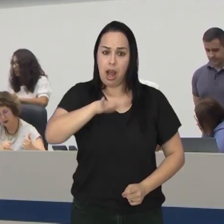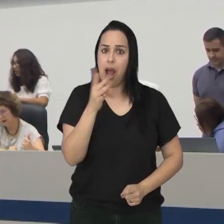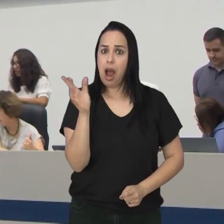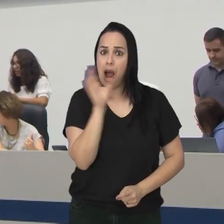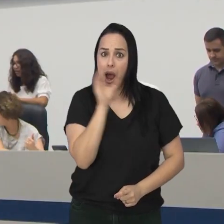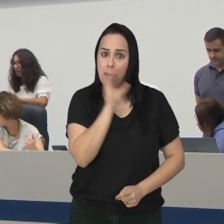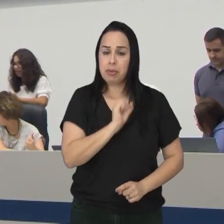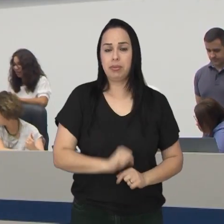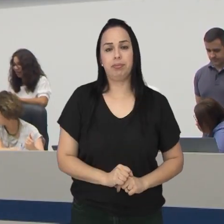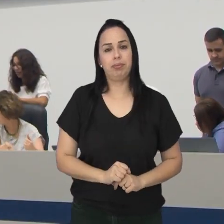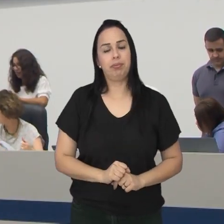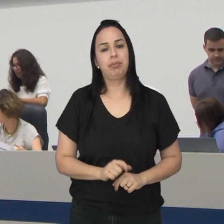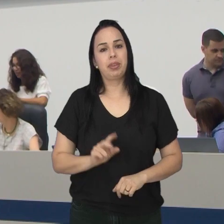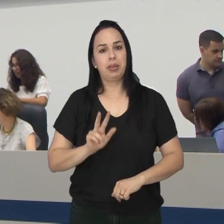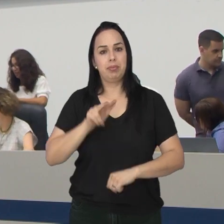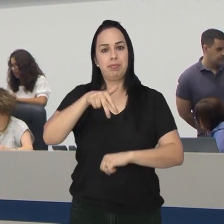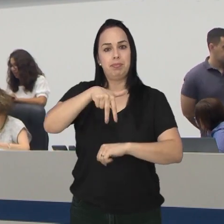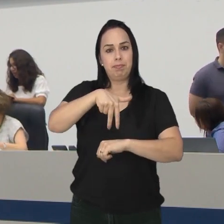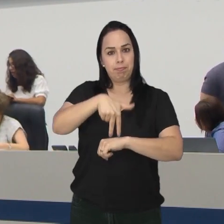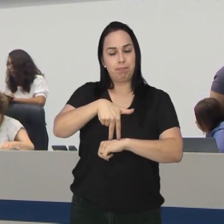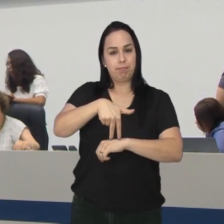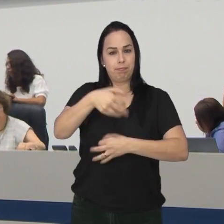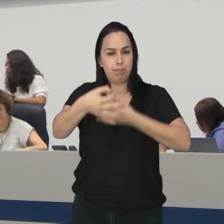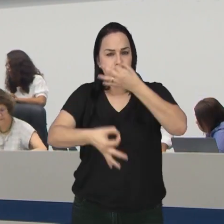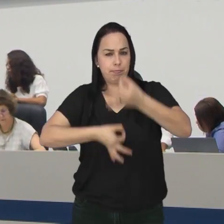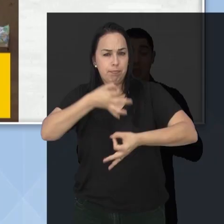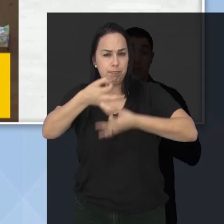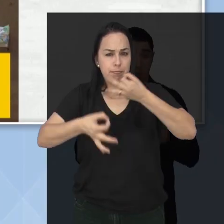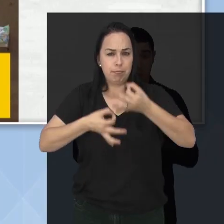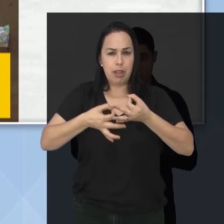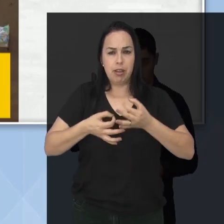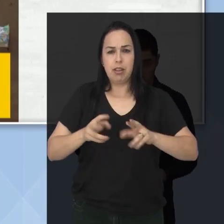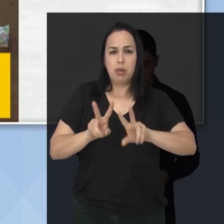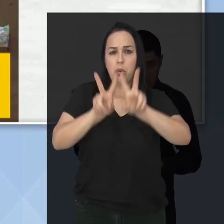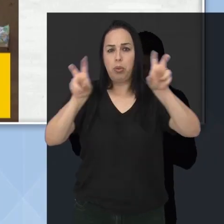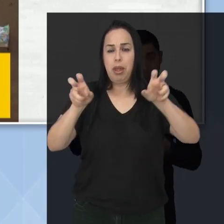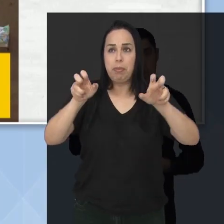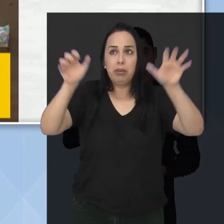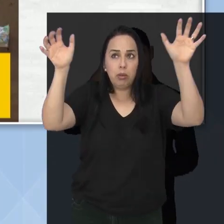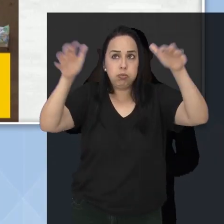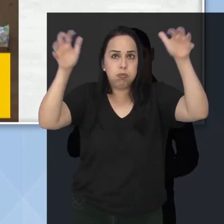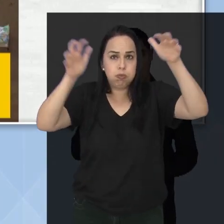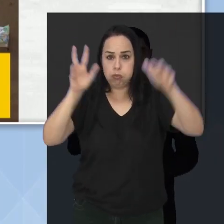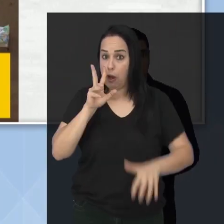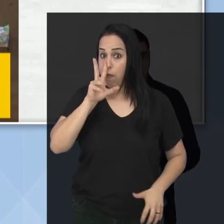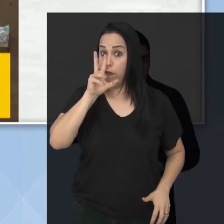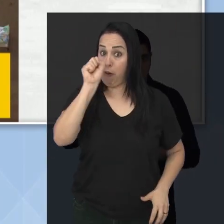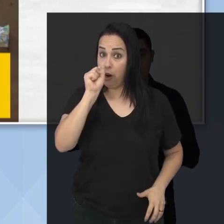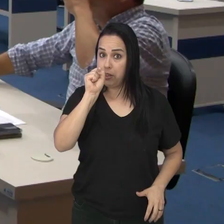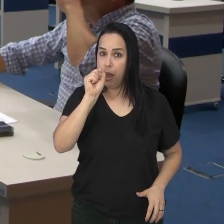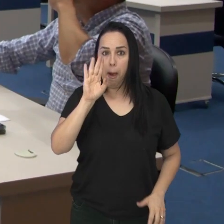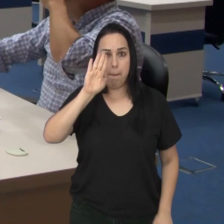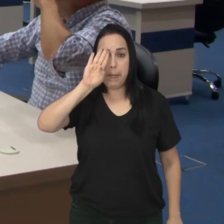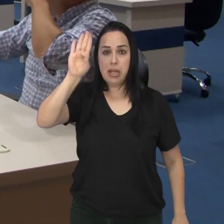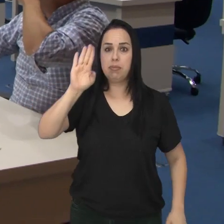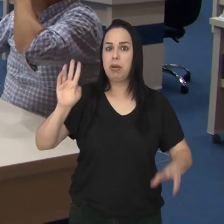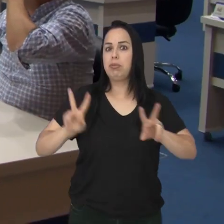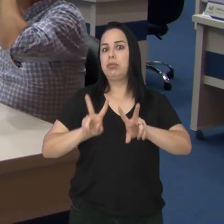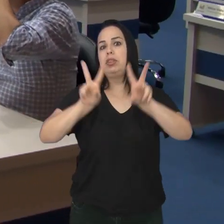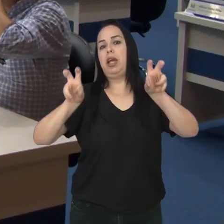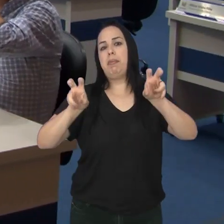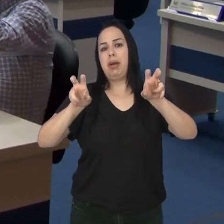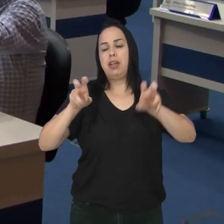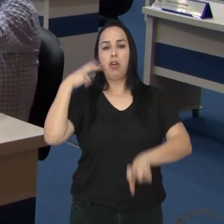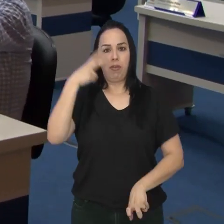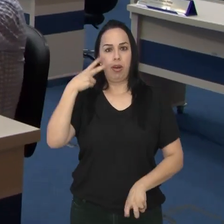população. Já durante o pinga-fogo, ações de fiscalização e os impactos das fortes chuvas na região foram os principais